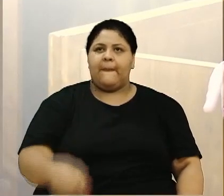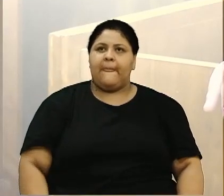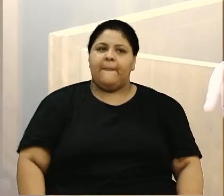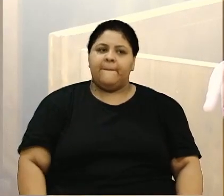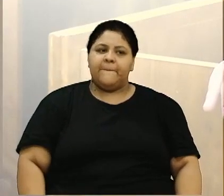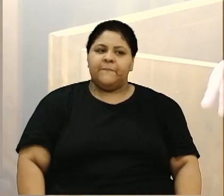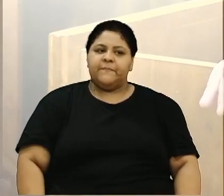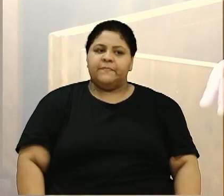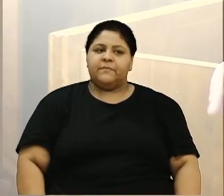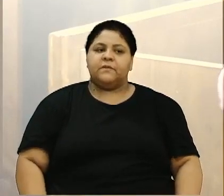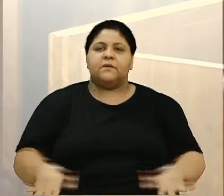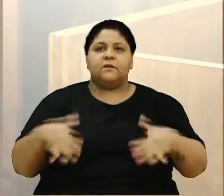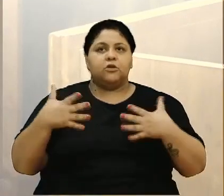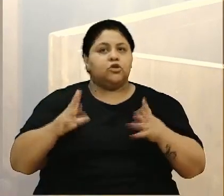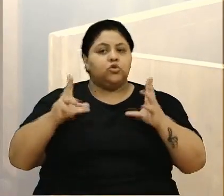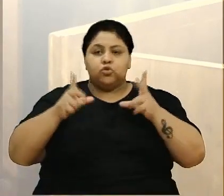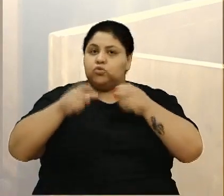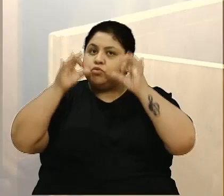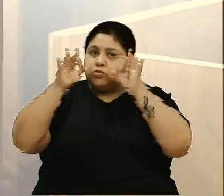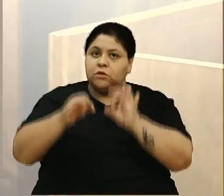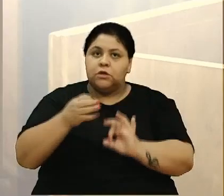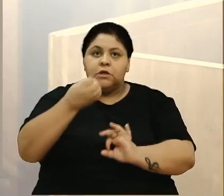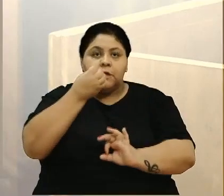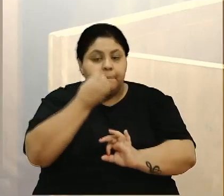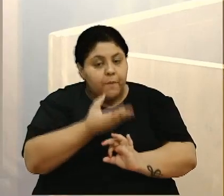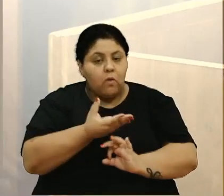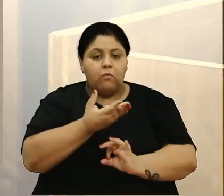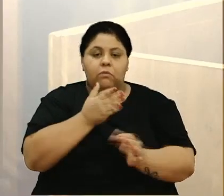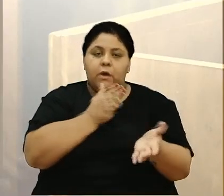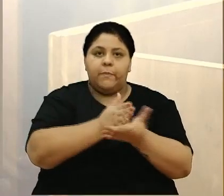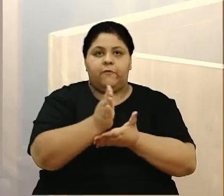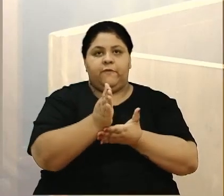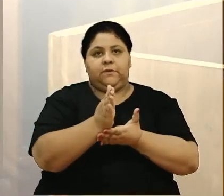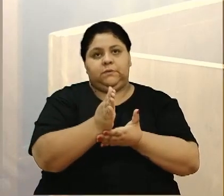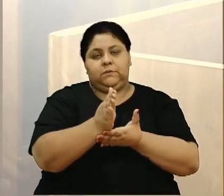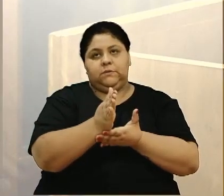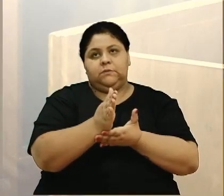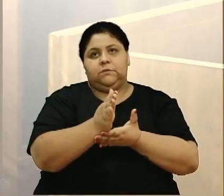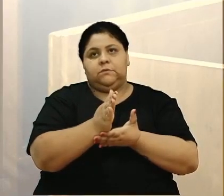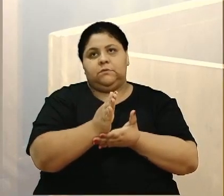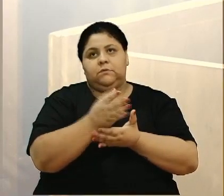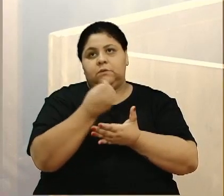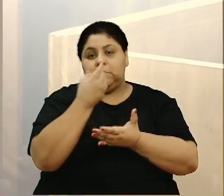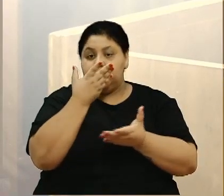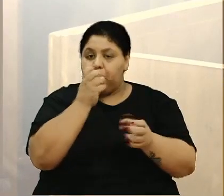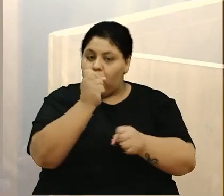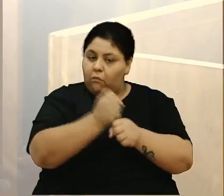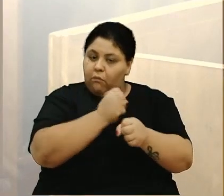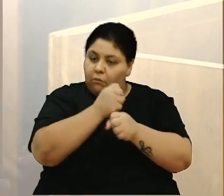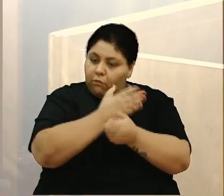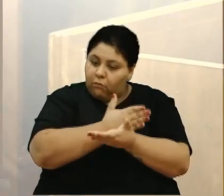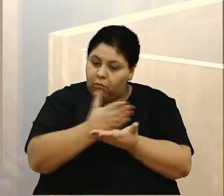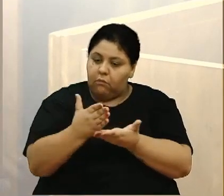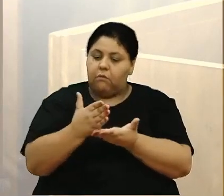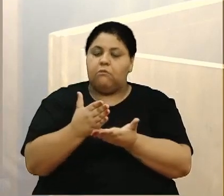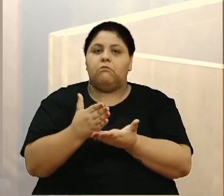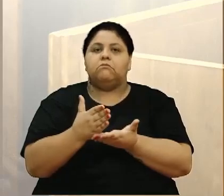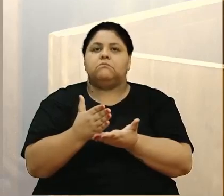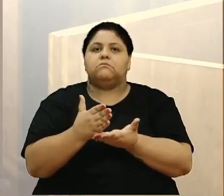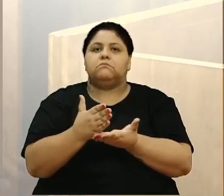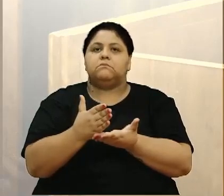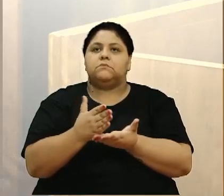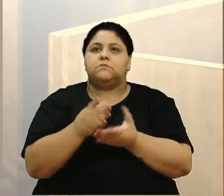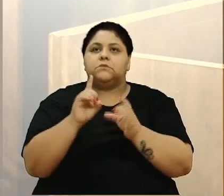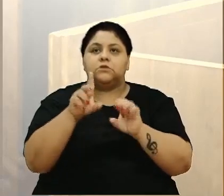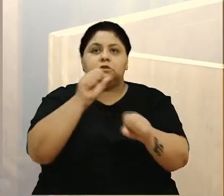né? Então, e tá tudo certo, que bom que a obra vai sair, né? Que bom que a obra vai sair, né? Só que